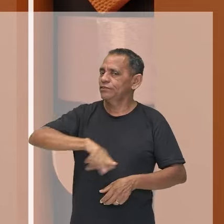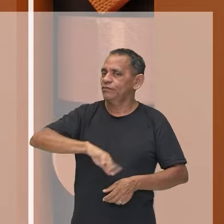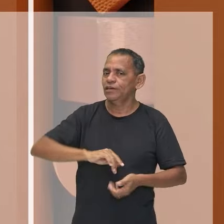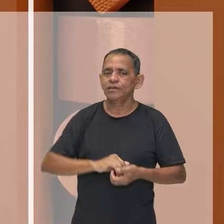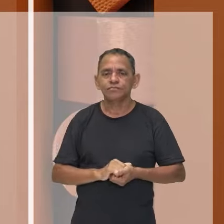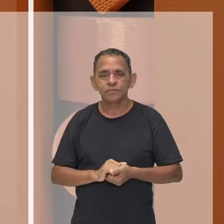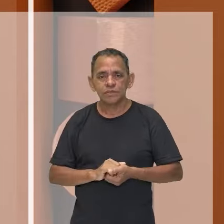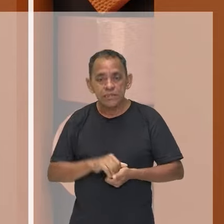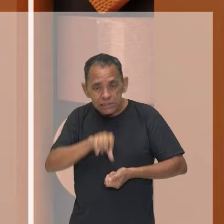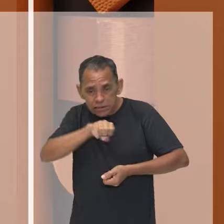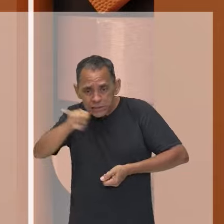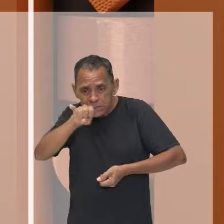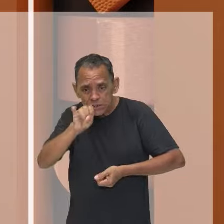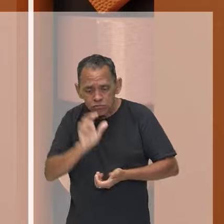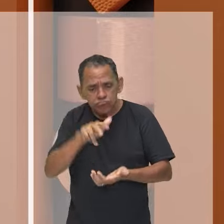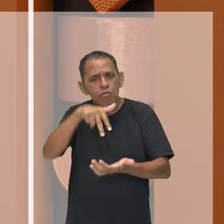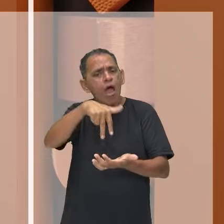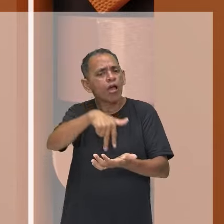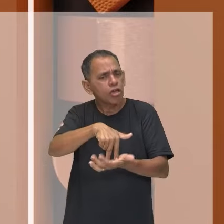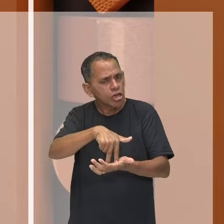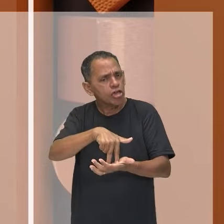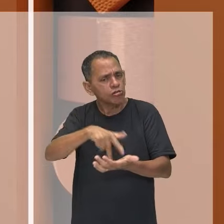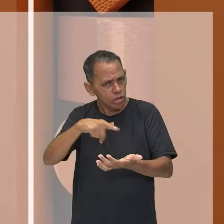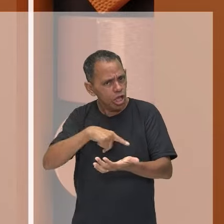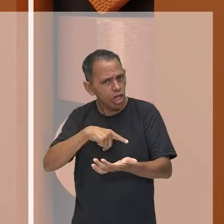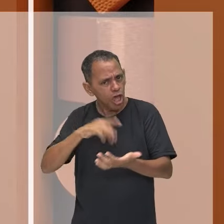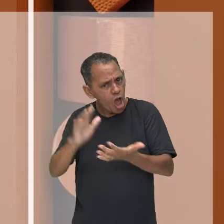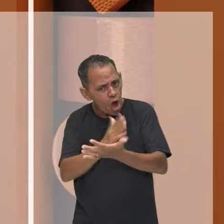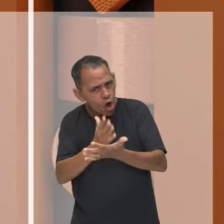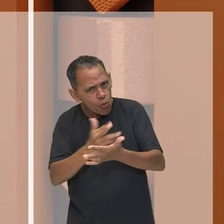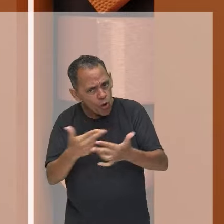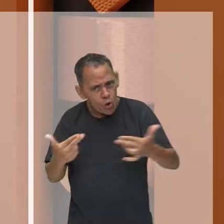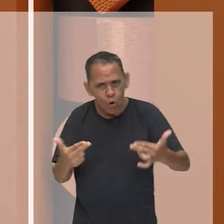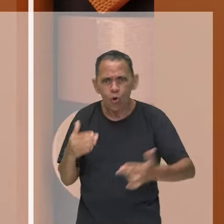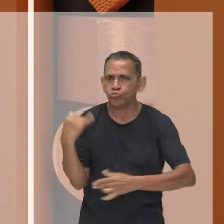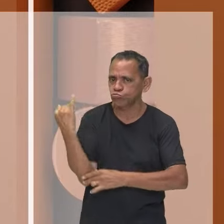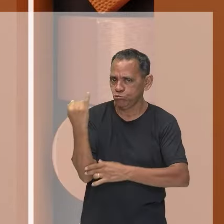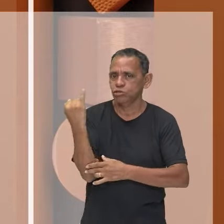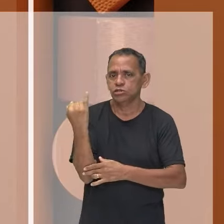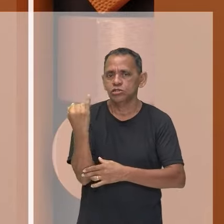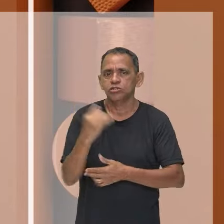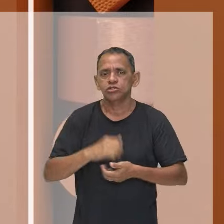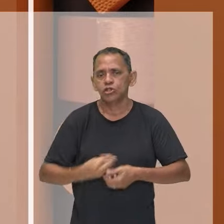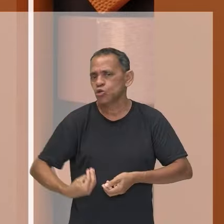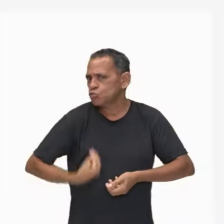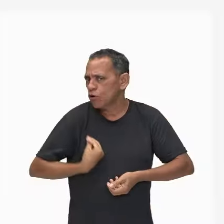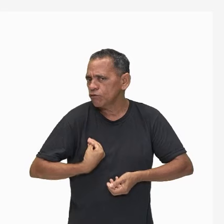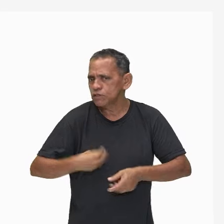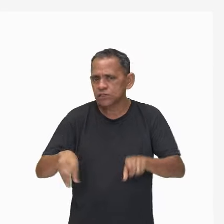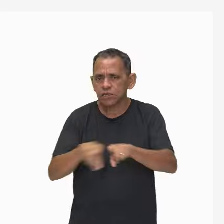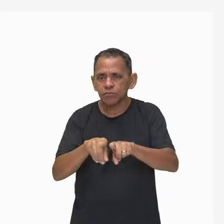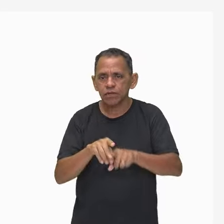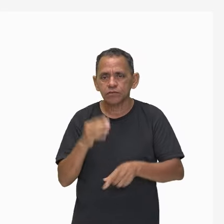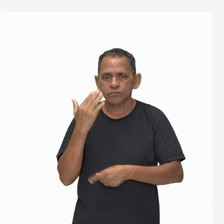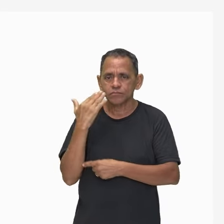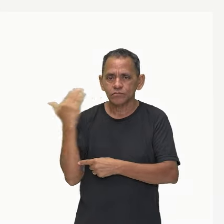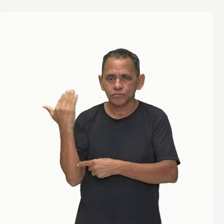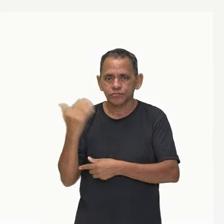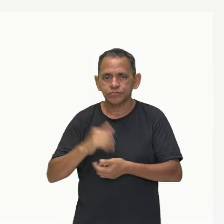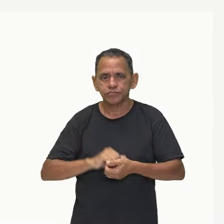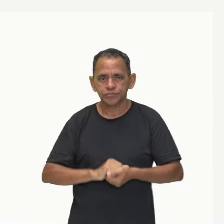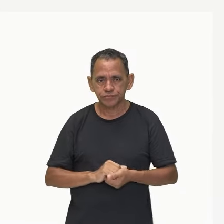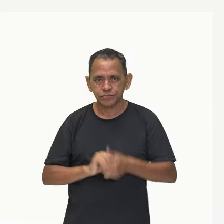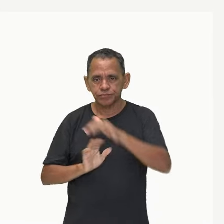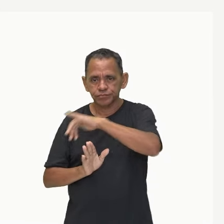fazer. Né? O que é? Qual o sentido disso daí? Não é que é interessante isso daí? Vamos lá para o conhecimento filosófico. Vem comigo, olha